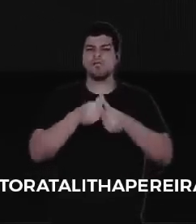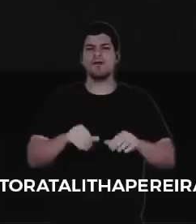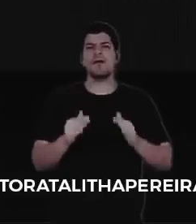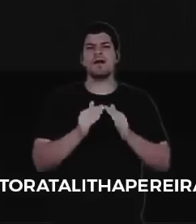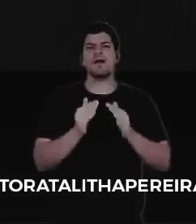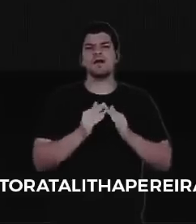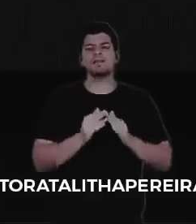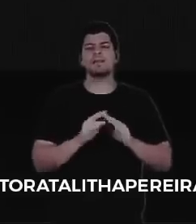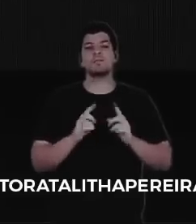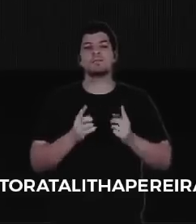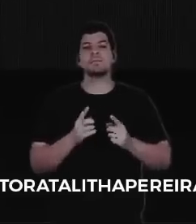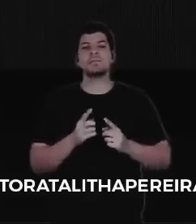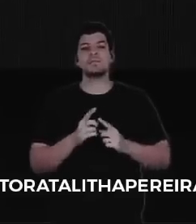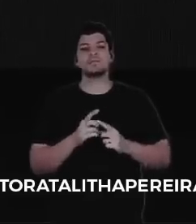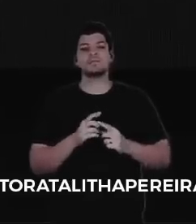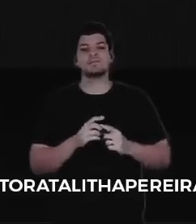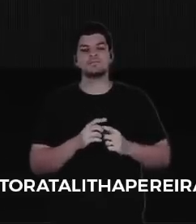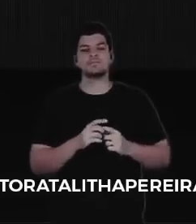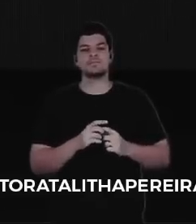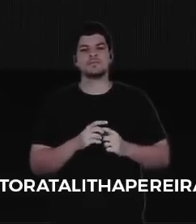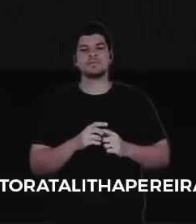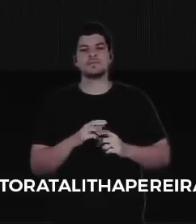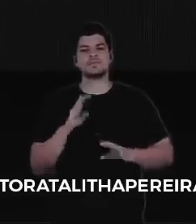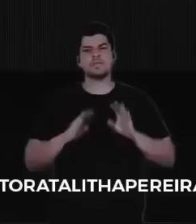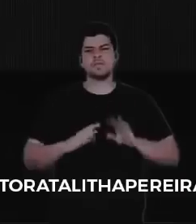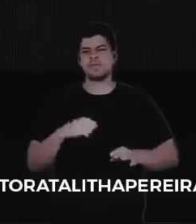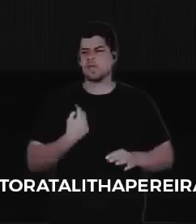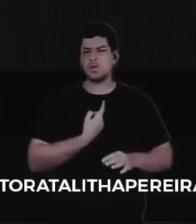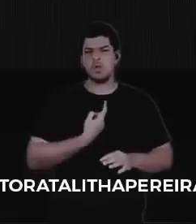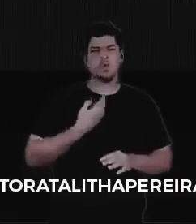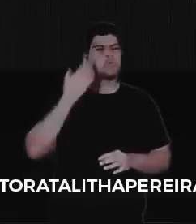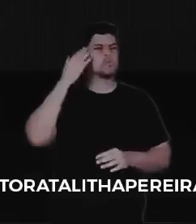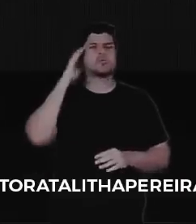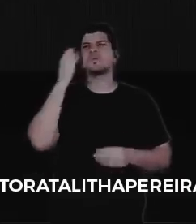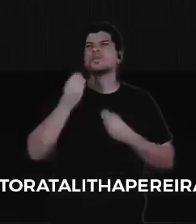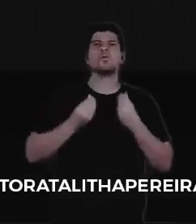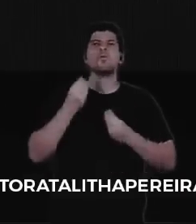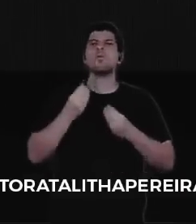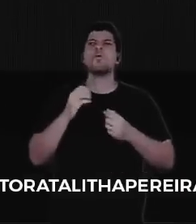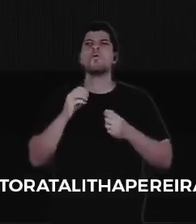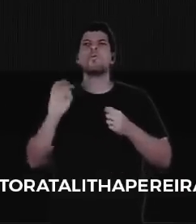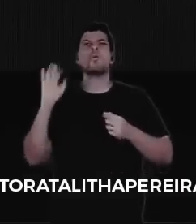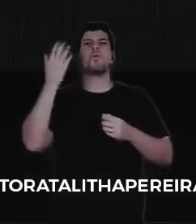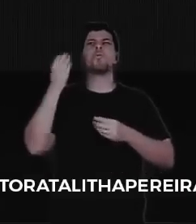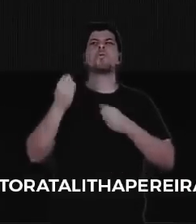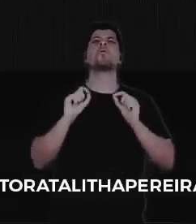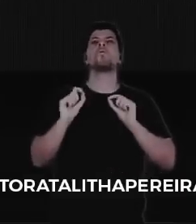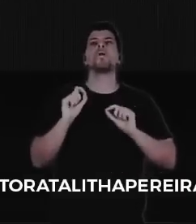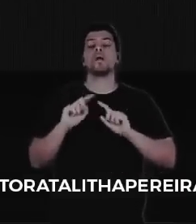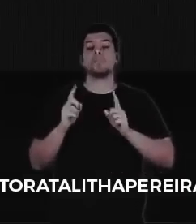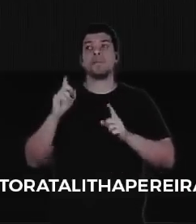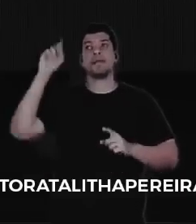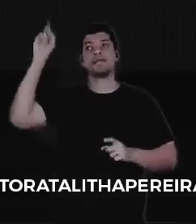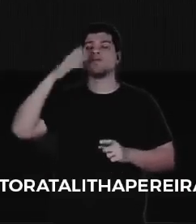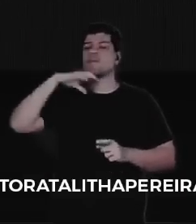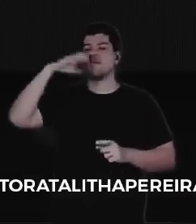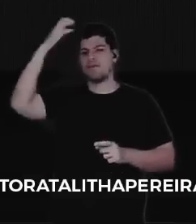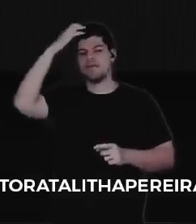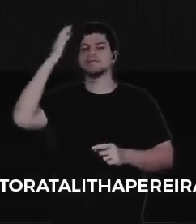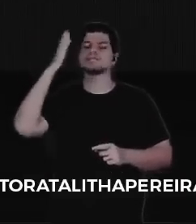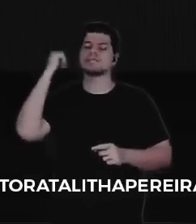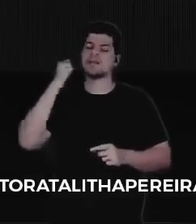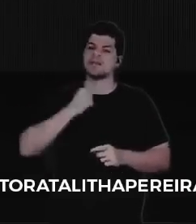a gente pode até não estar vendo bem o que é que está acontecendo, mas o nosso rei está. O nosso rei